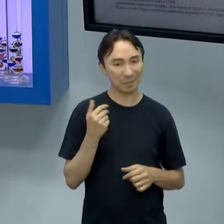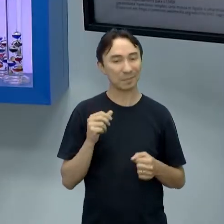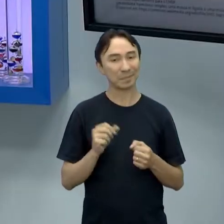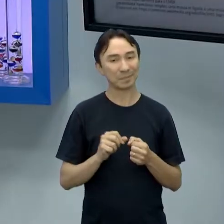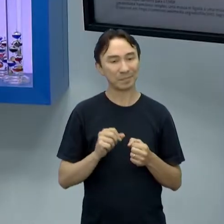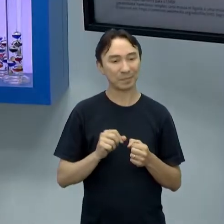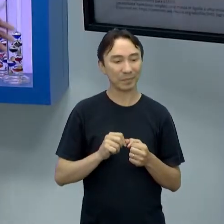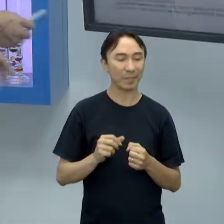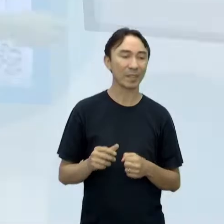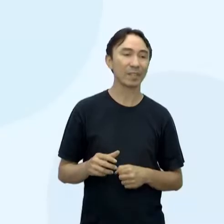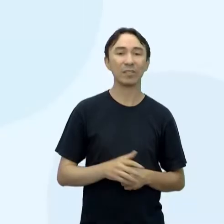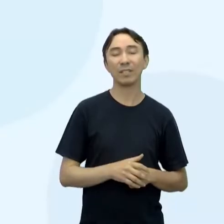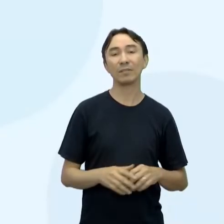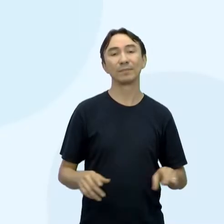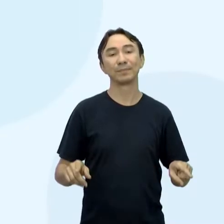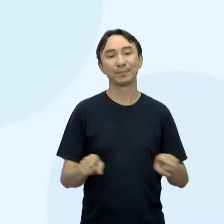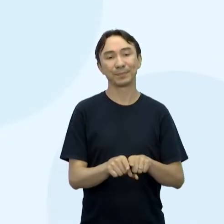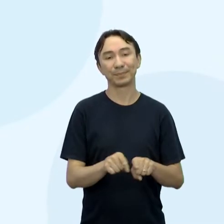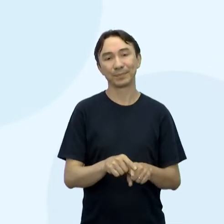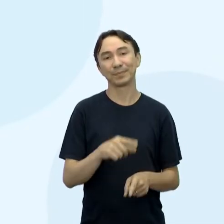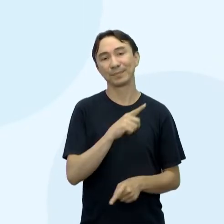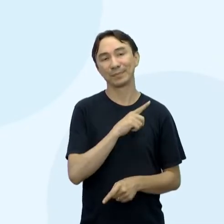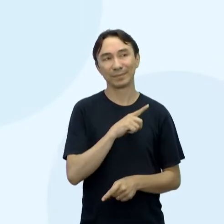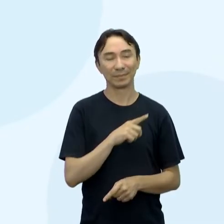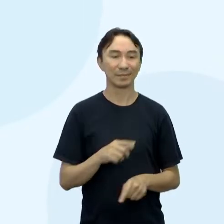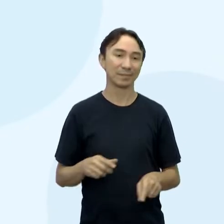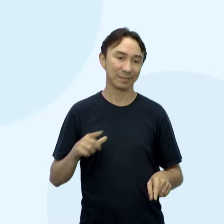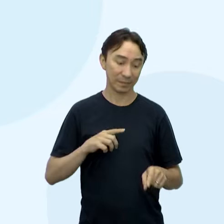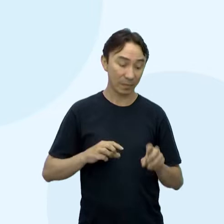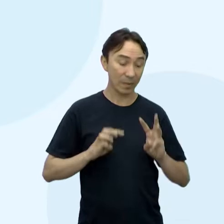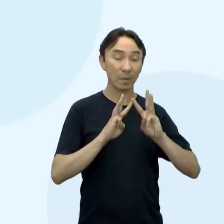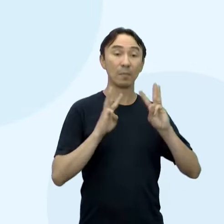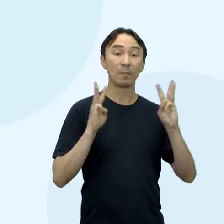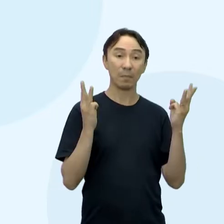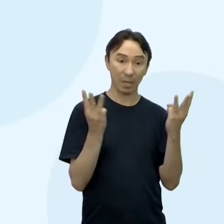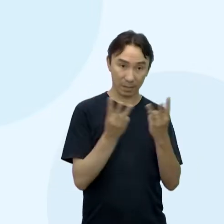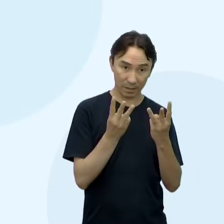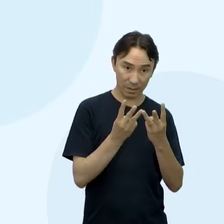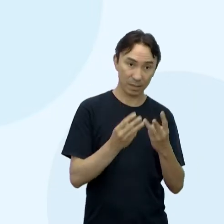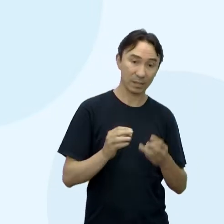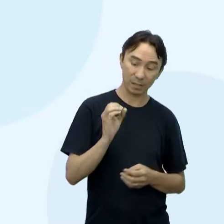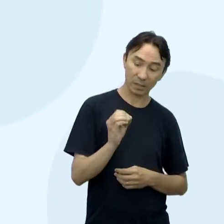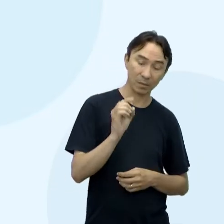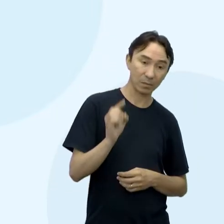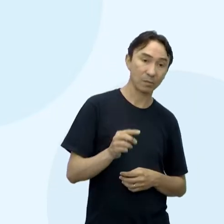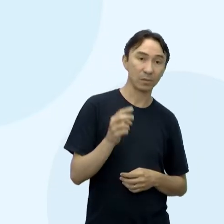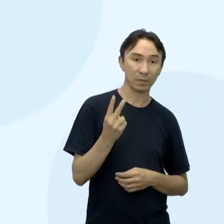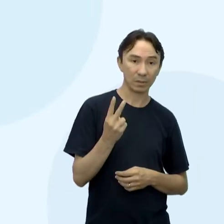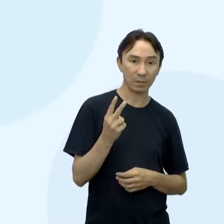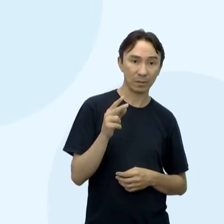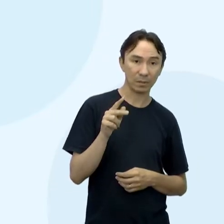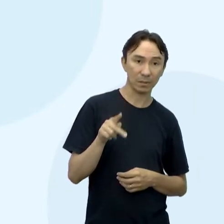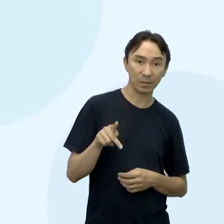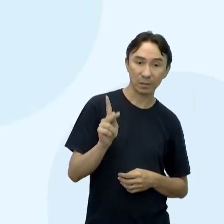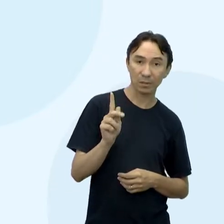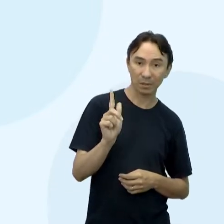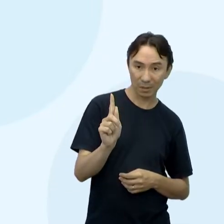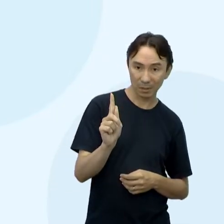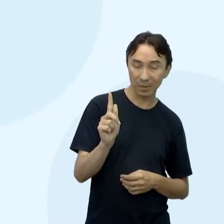Um exemplo bacana aí, ó. Um corpo de massa 0,2 kg está preso a uma mola de constante elástica